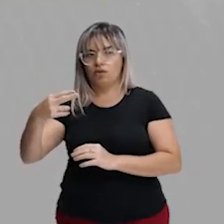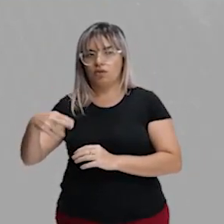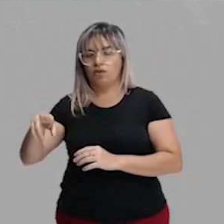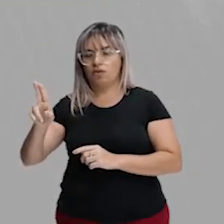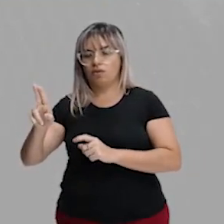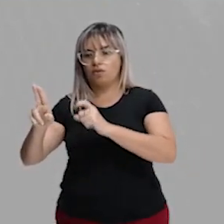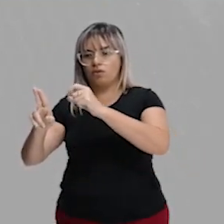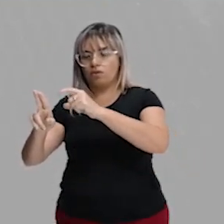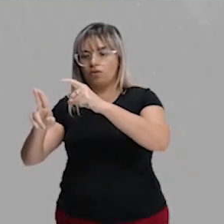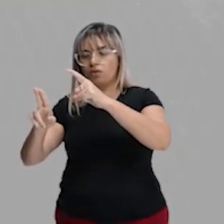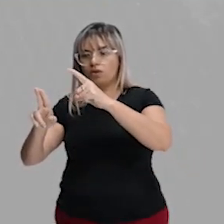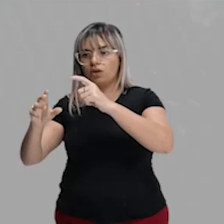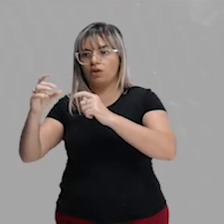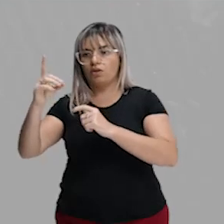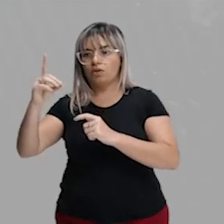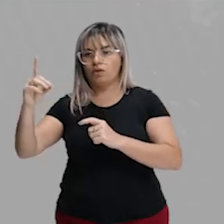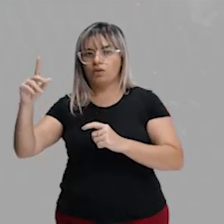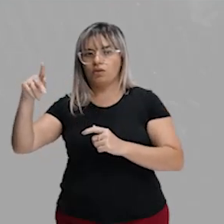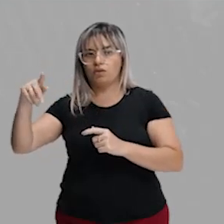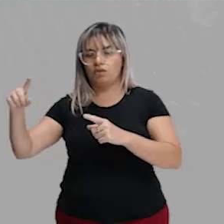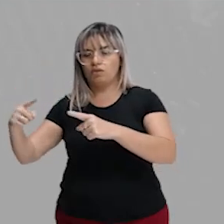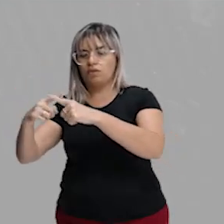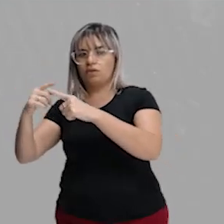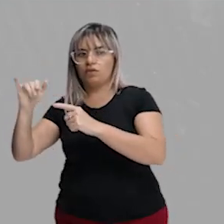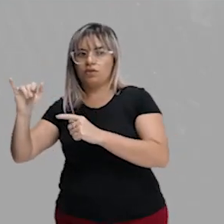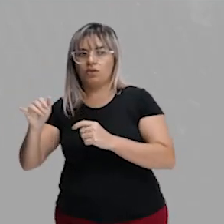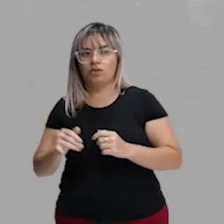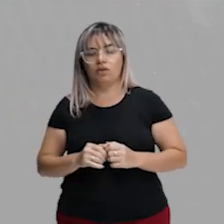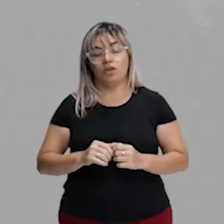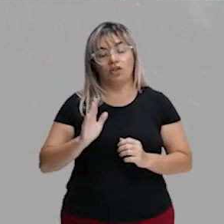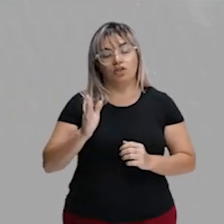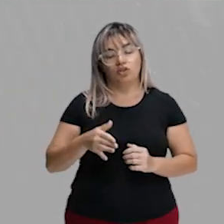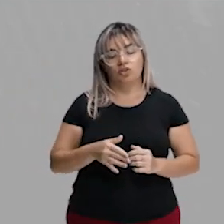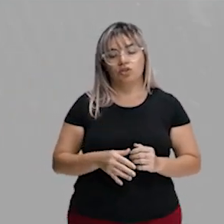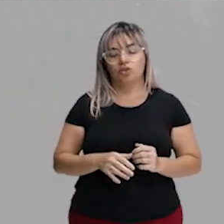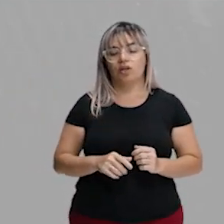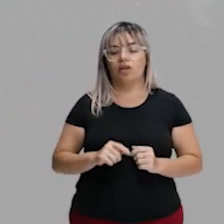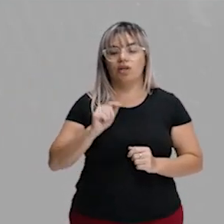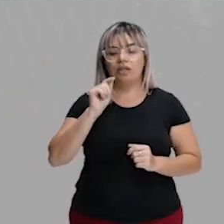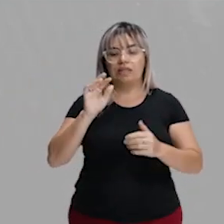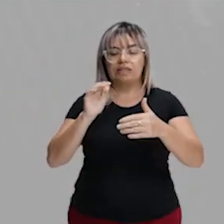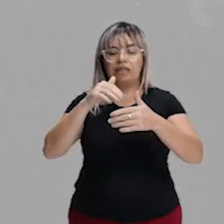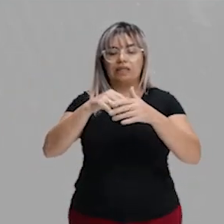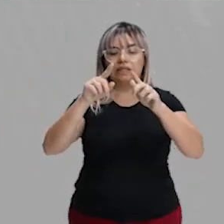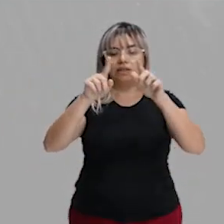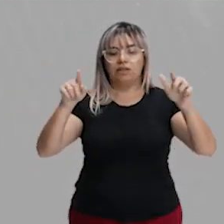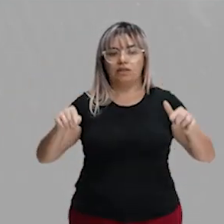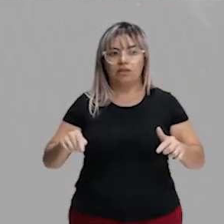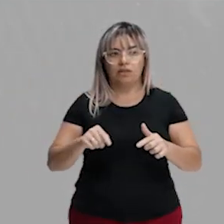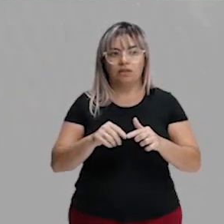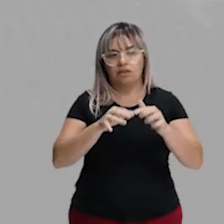certo? É a resistência interna ao quadrado vezes a corrente, tá ok?